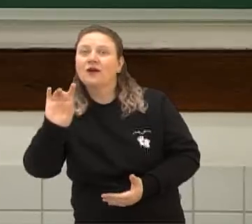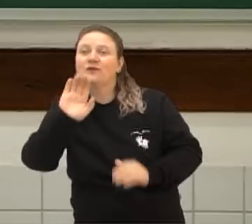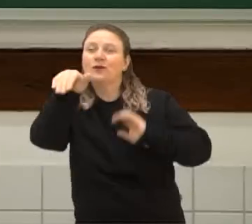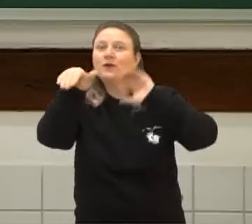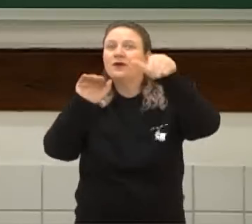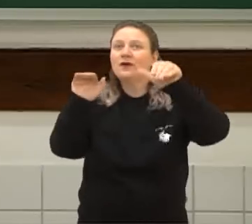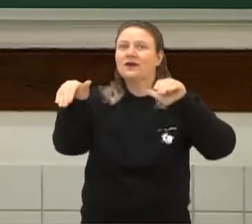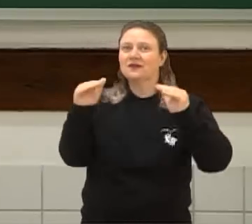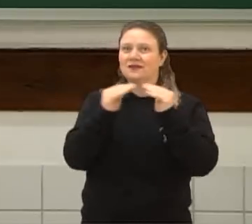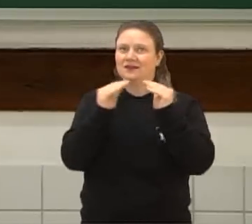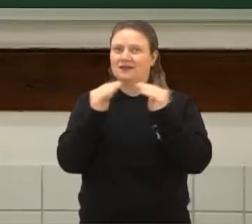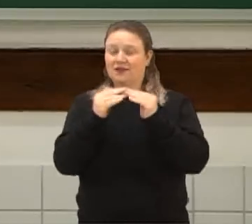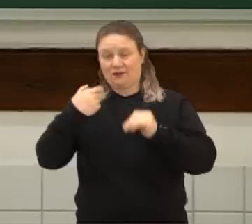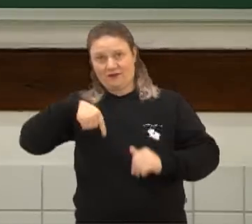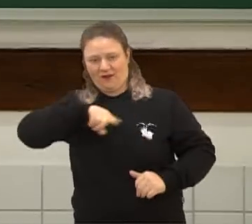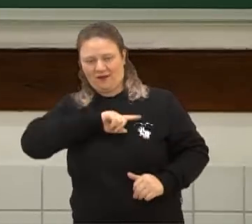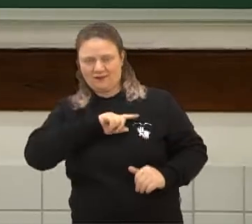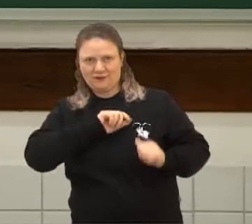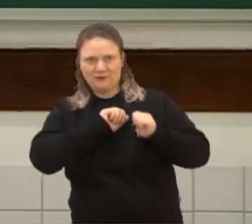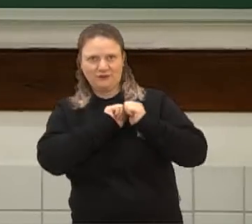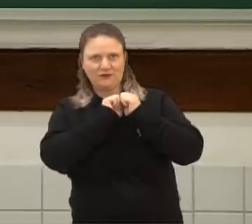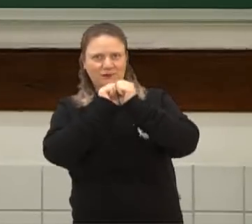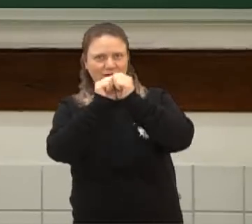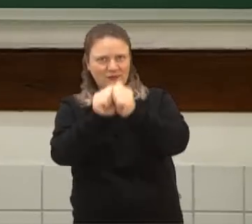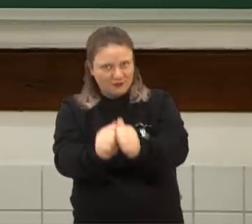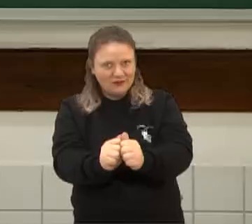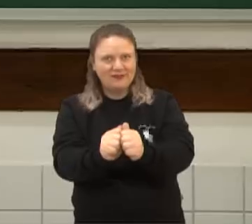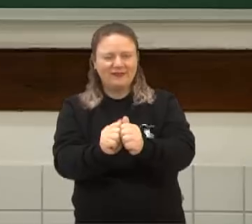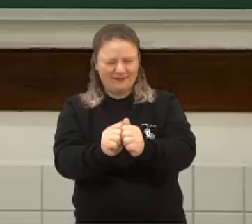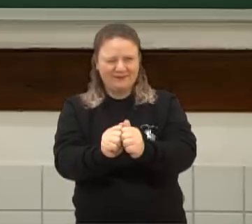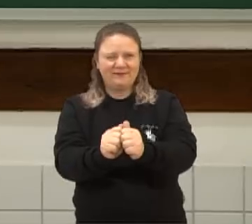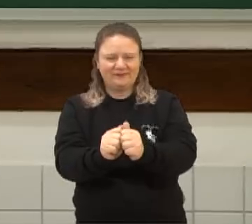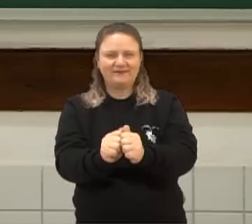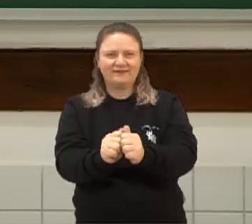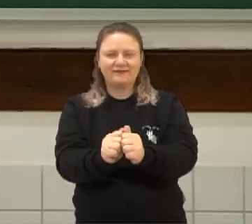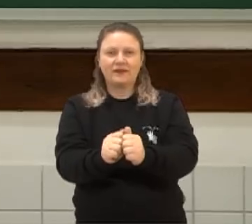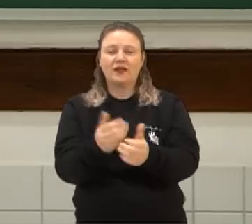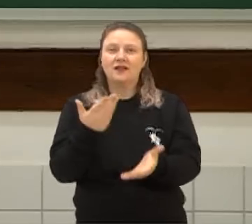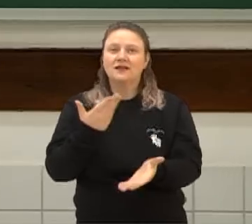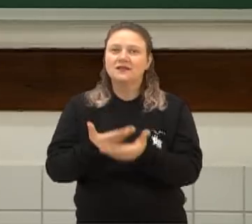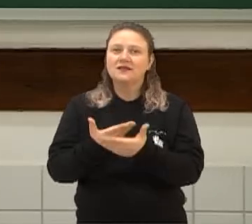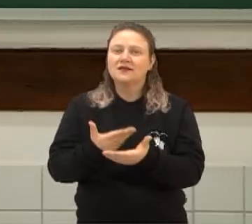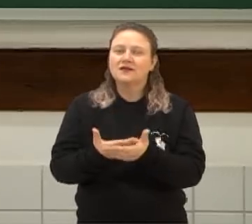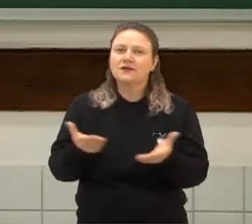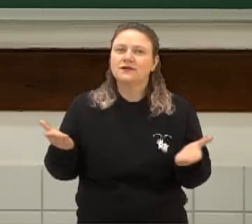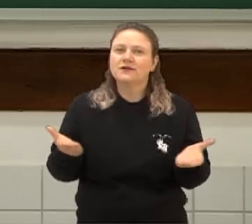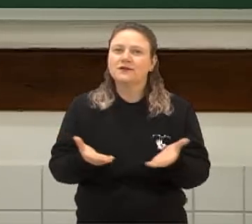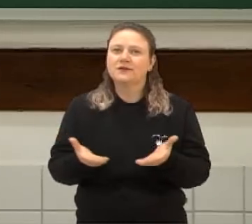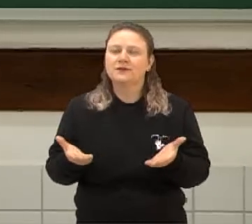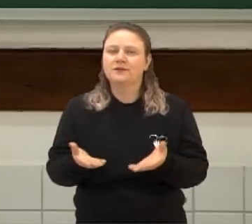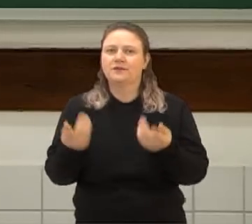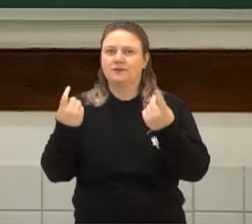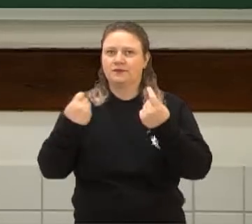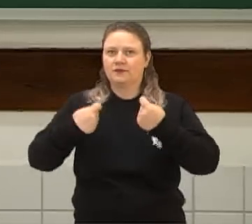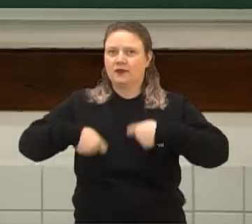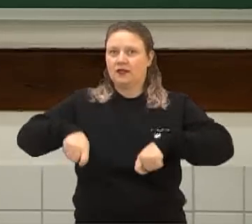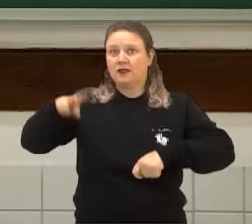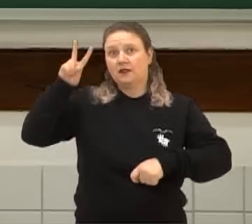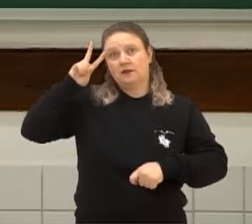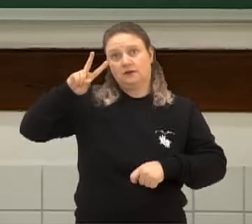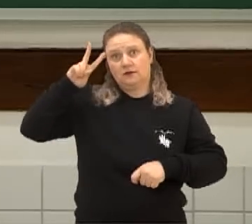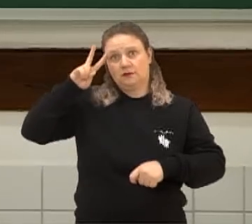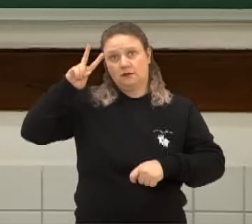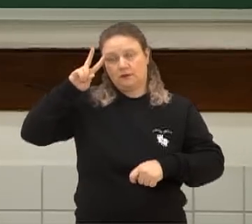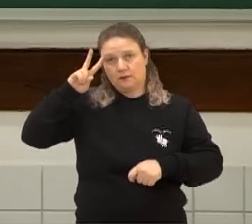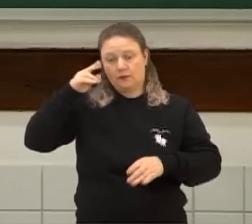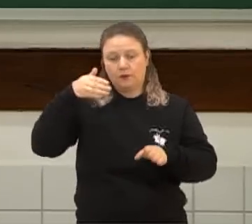mas olha, nós estamos juntinhos nessa, ok? Nessa aula, então, você tem que lembrar que você precisa lá no final da